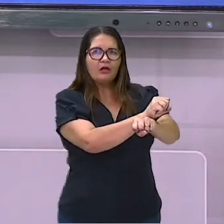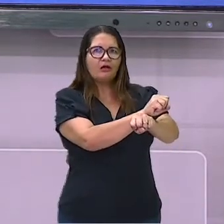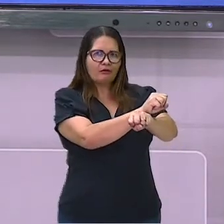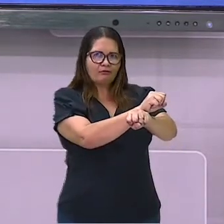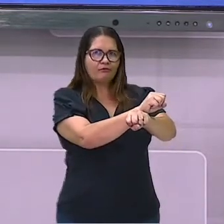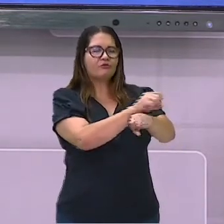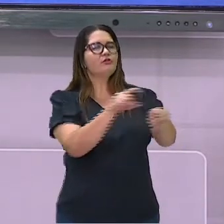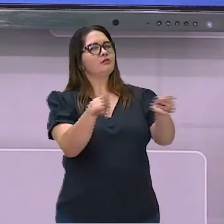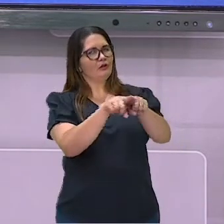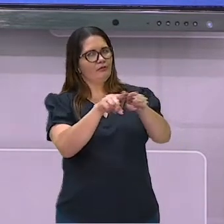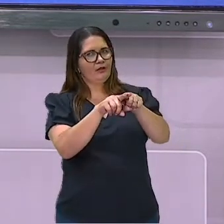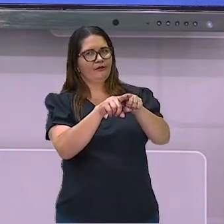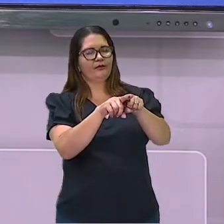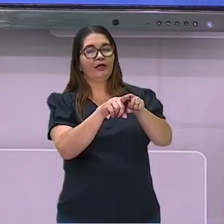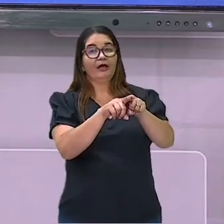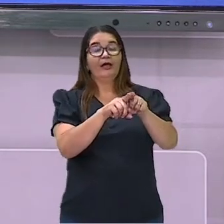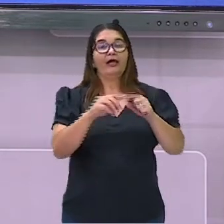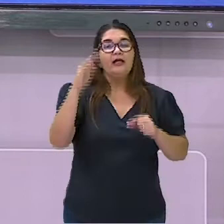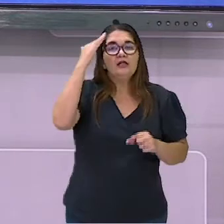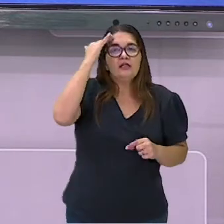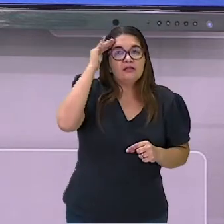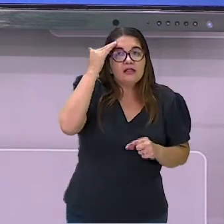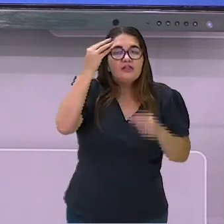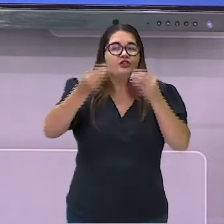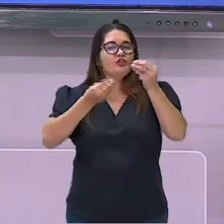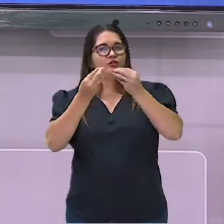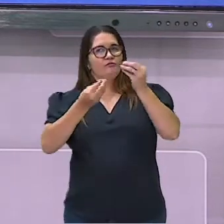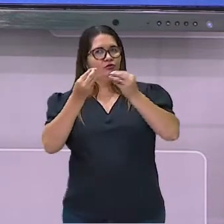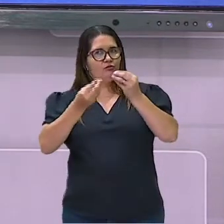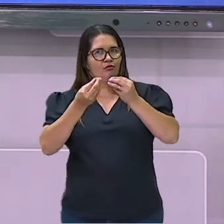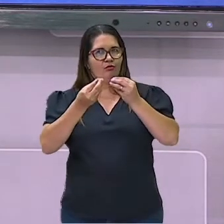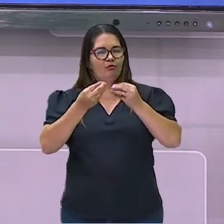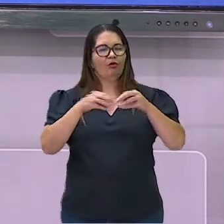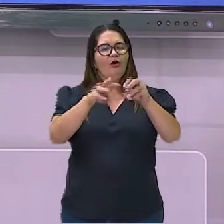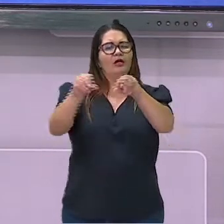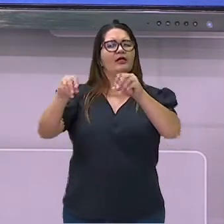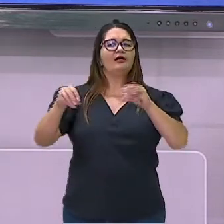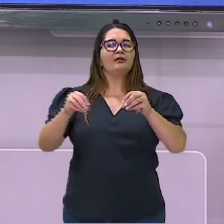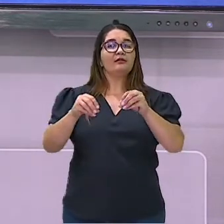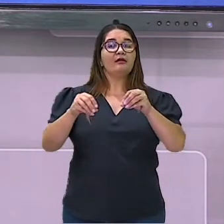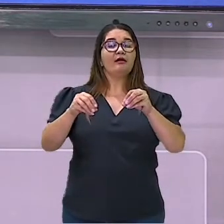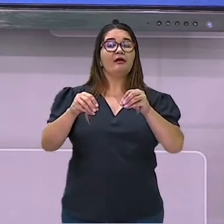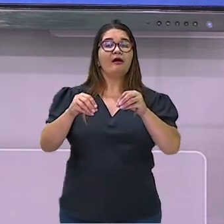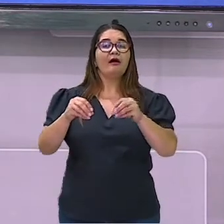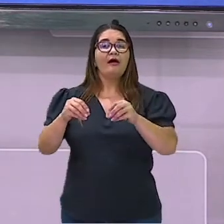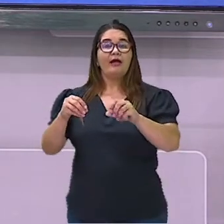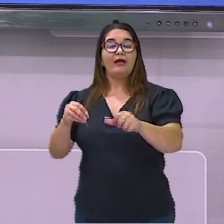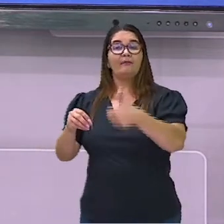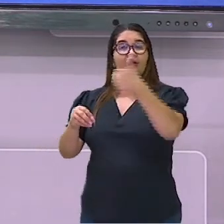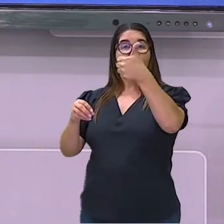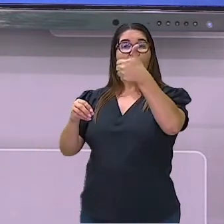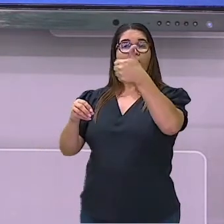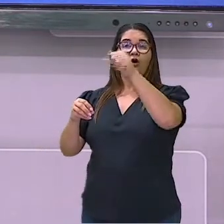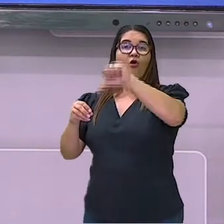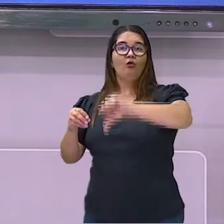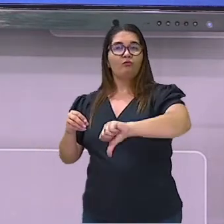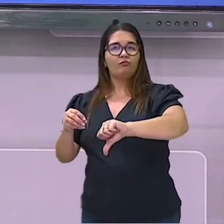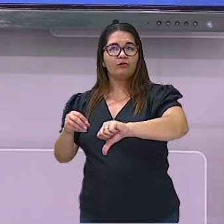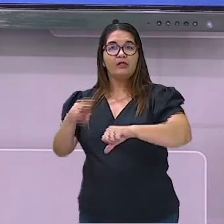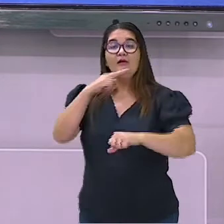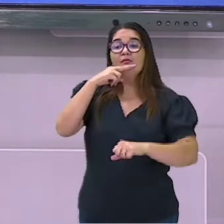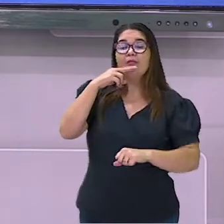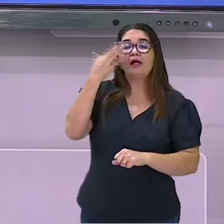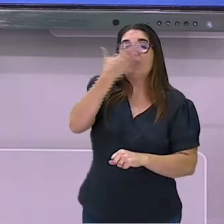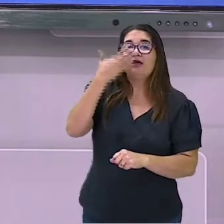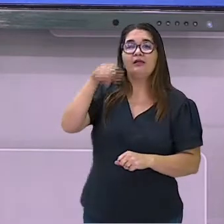Ele entendia, para cada terra, um tipo de cana. O feitor da moenda recebia os feixes